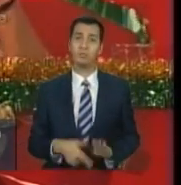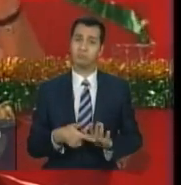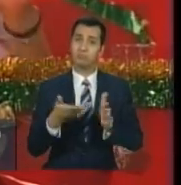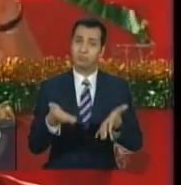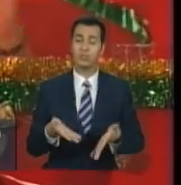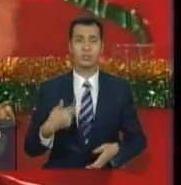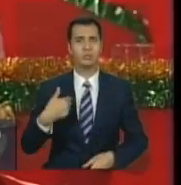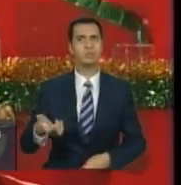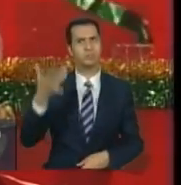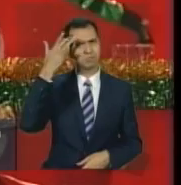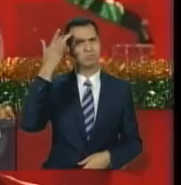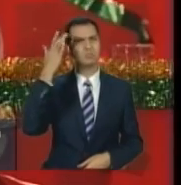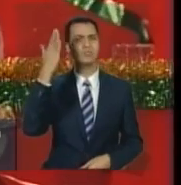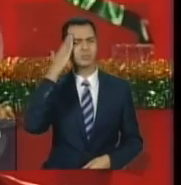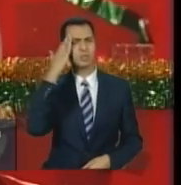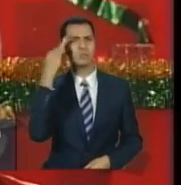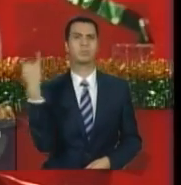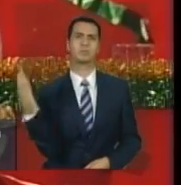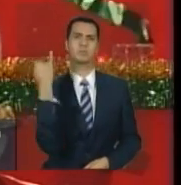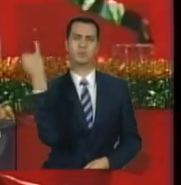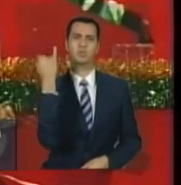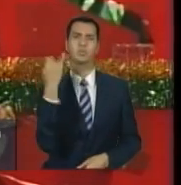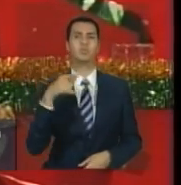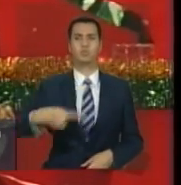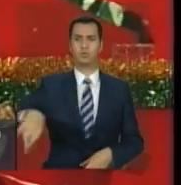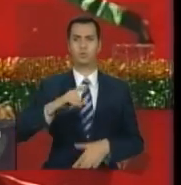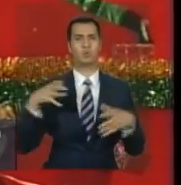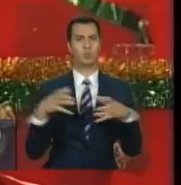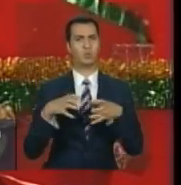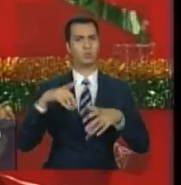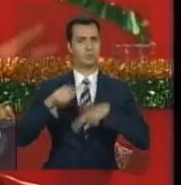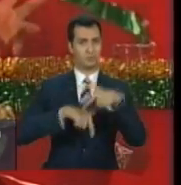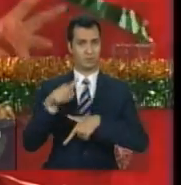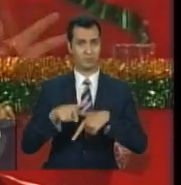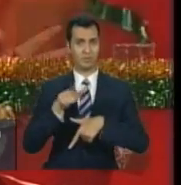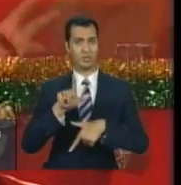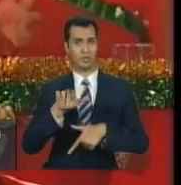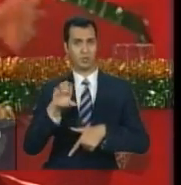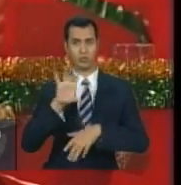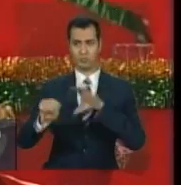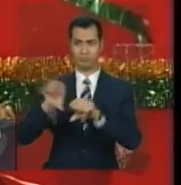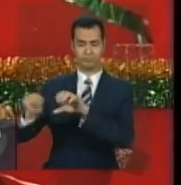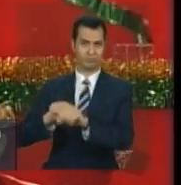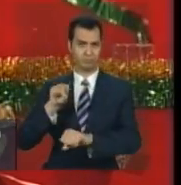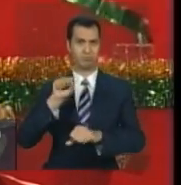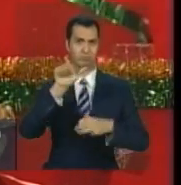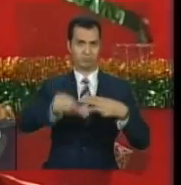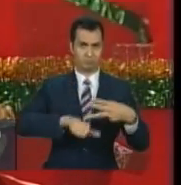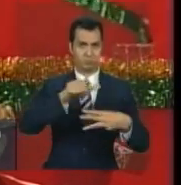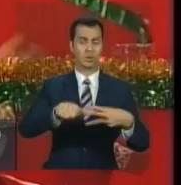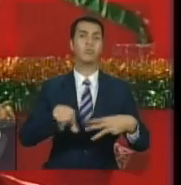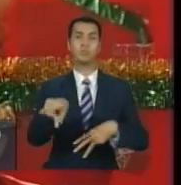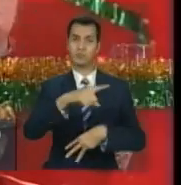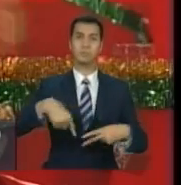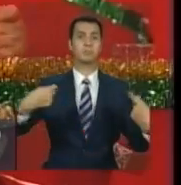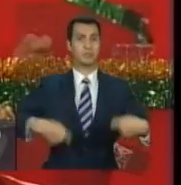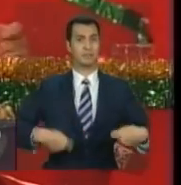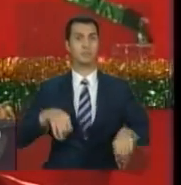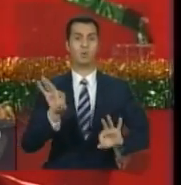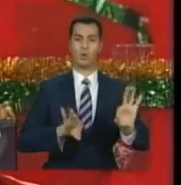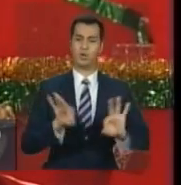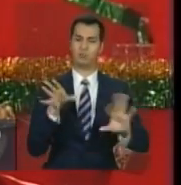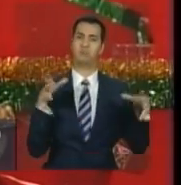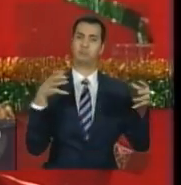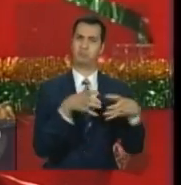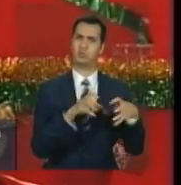Conscientes da importância da organização dos catadores e do passo imenso que vocês deram quando começaram